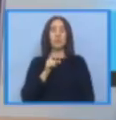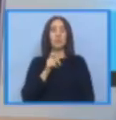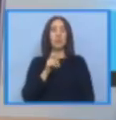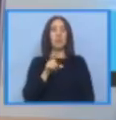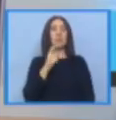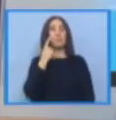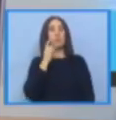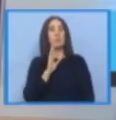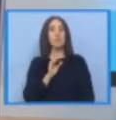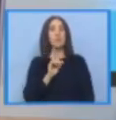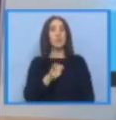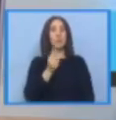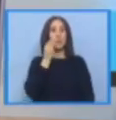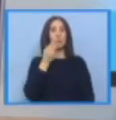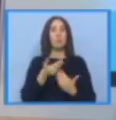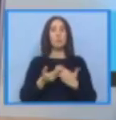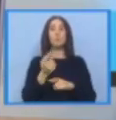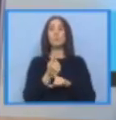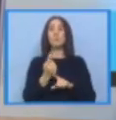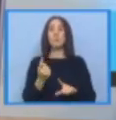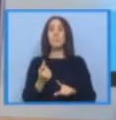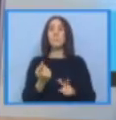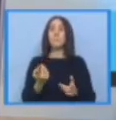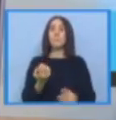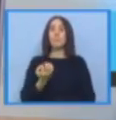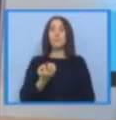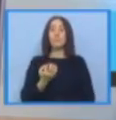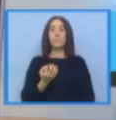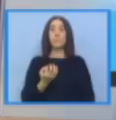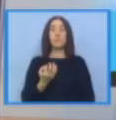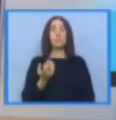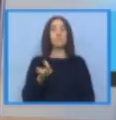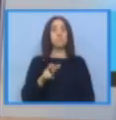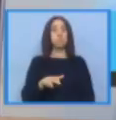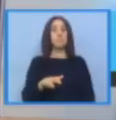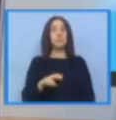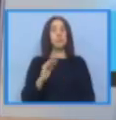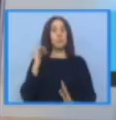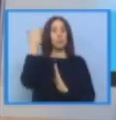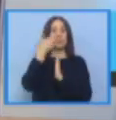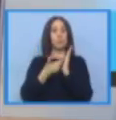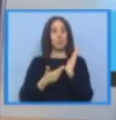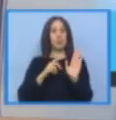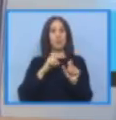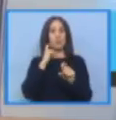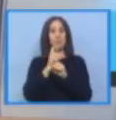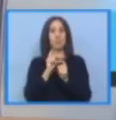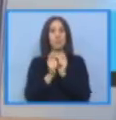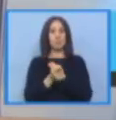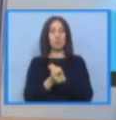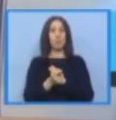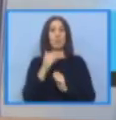é que vai ser, porque desde que houve a revisão constitucional que colocou